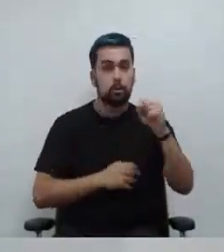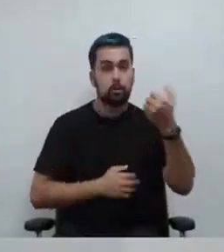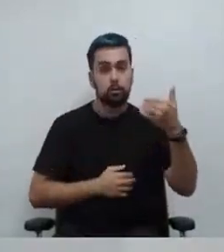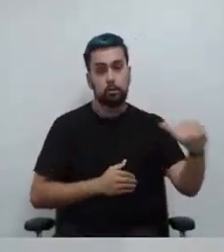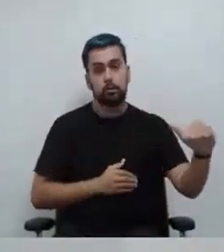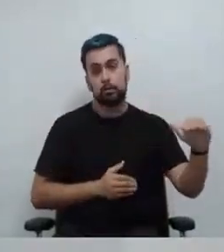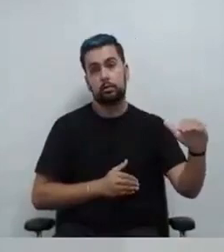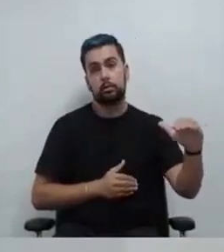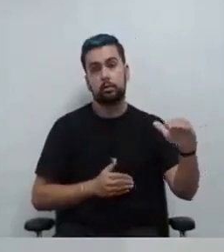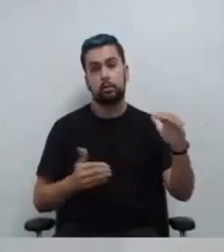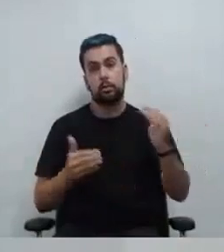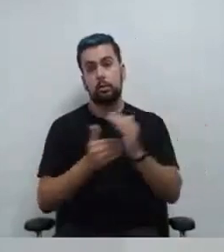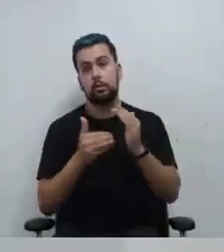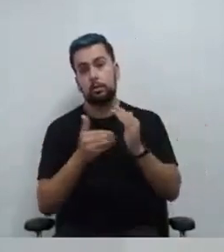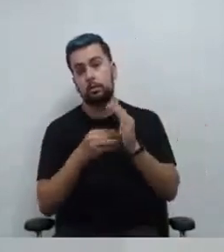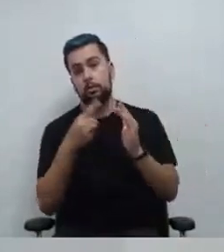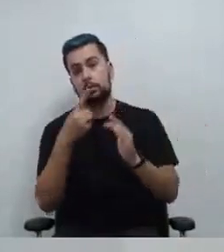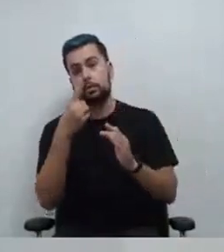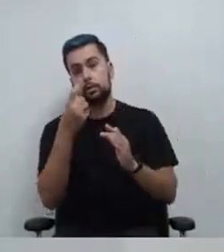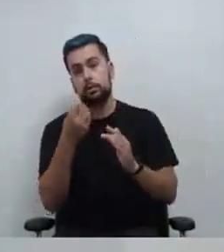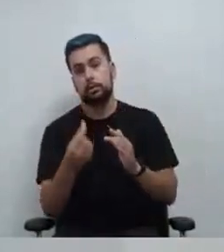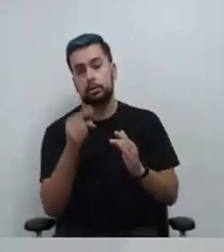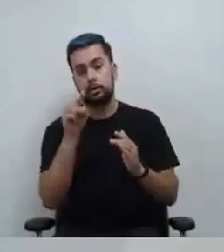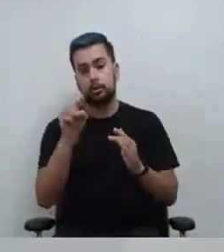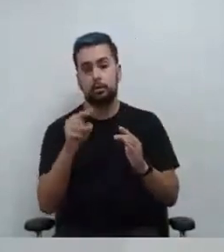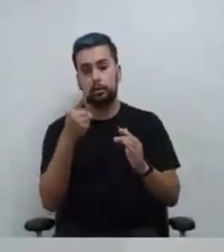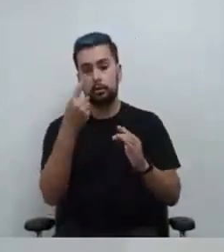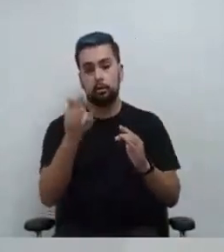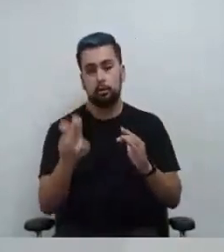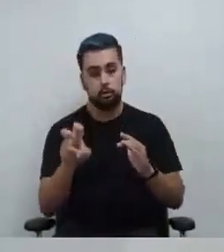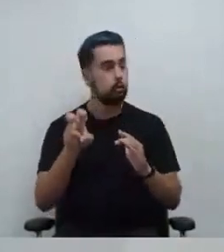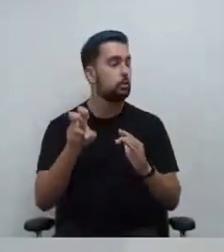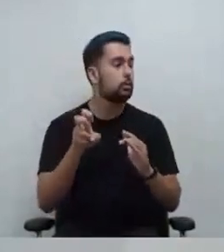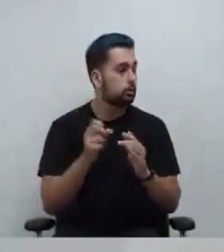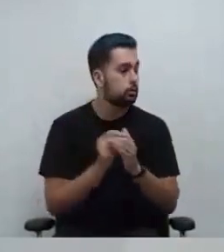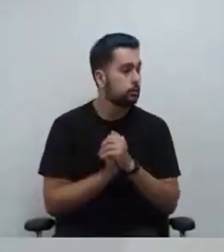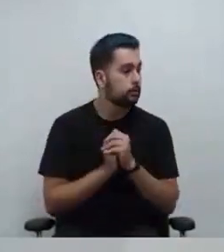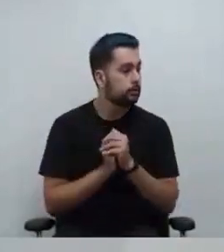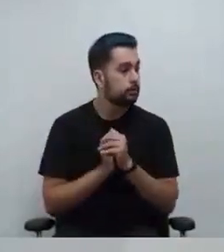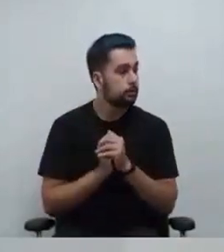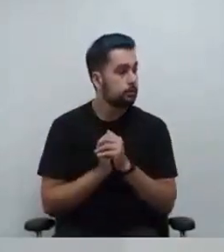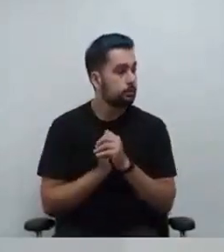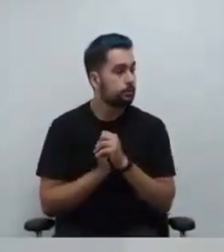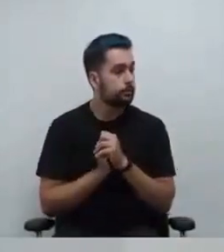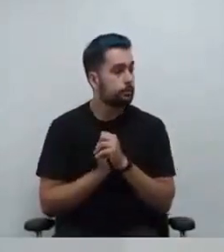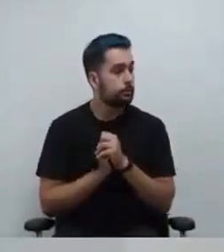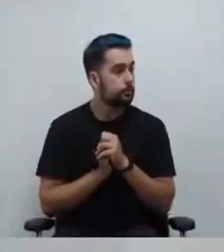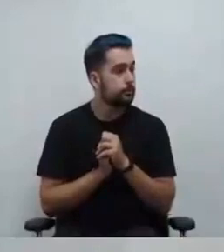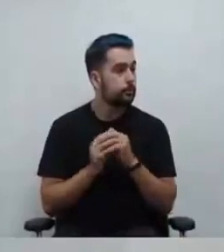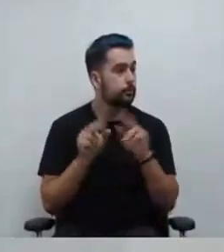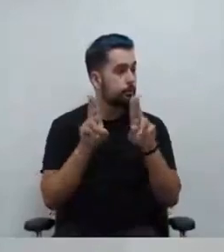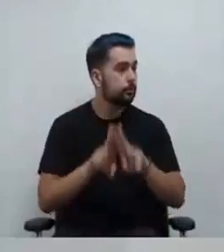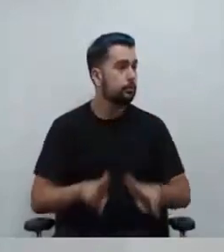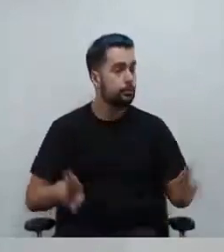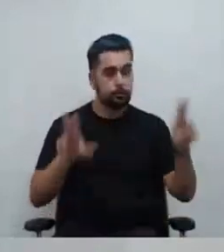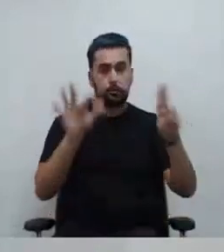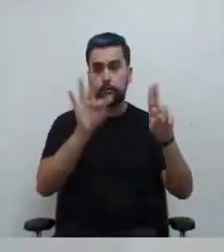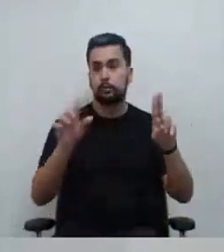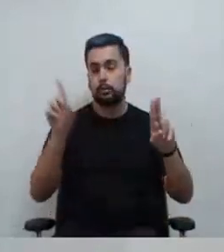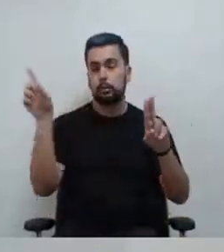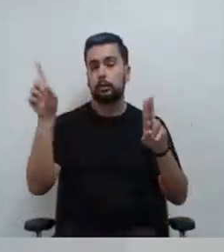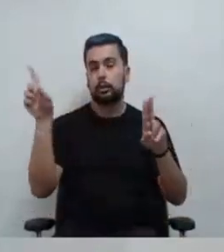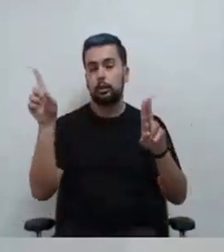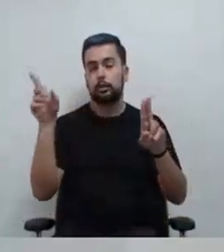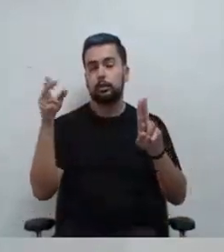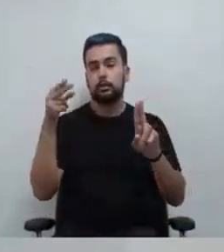às 16h15, do Núcleo ETC, da Universidade Federal de São Carlos,